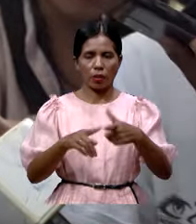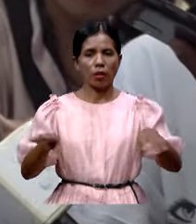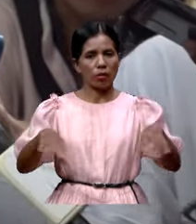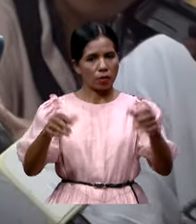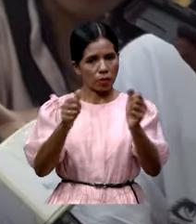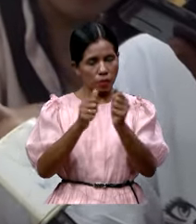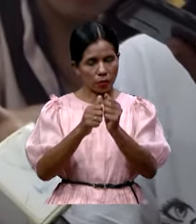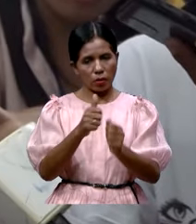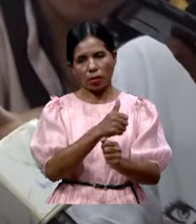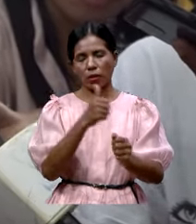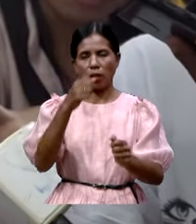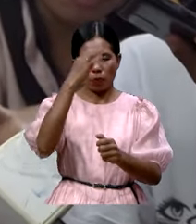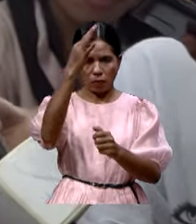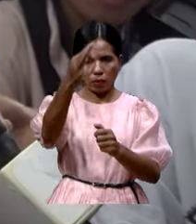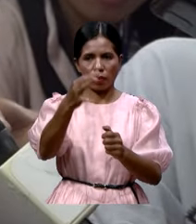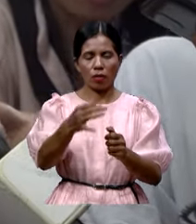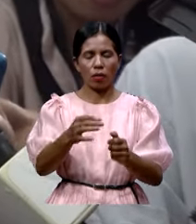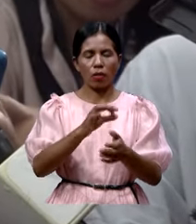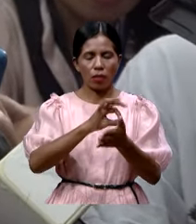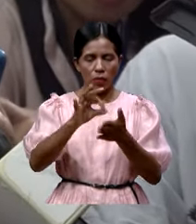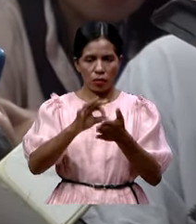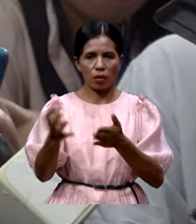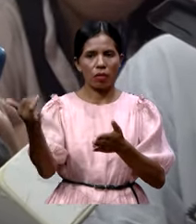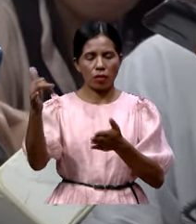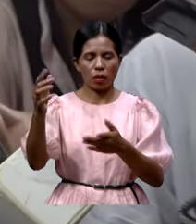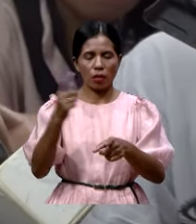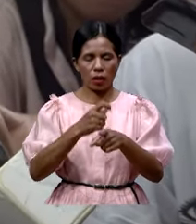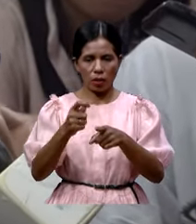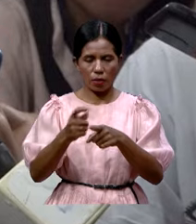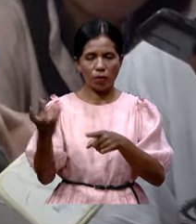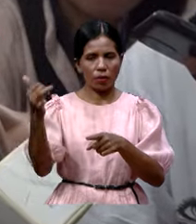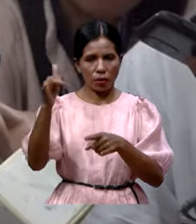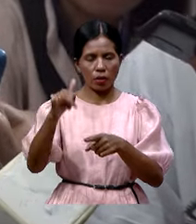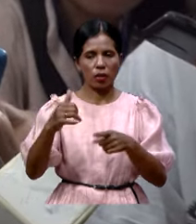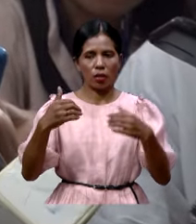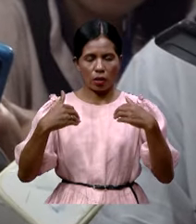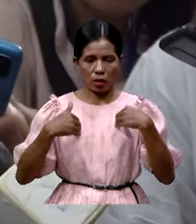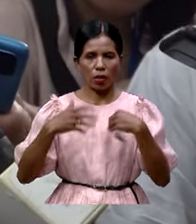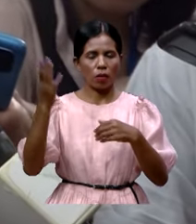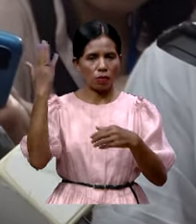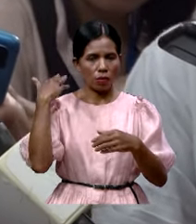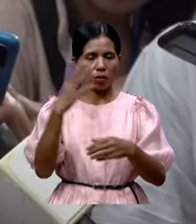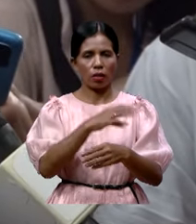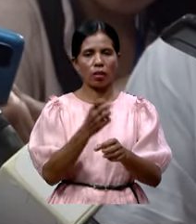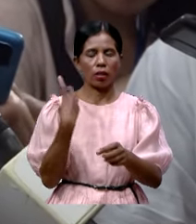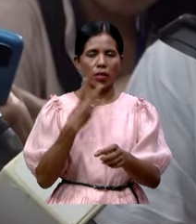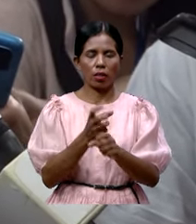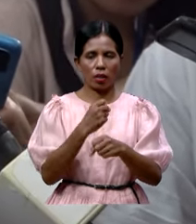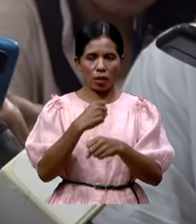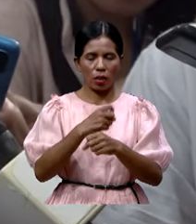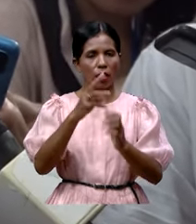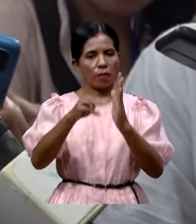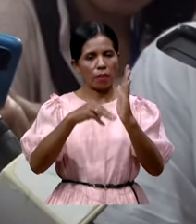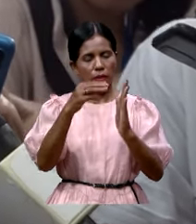sira seluk ba oing hanesan formação sira treinamento sira nebe ia antes ne ta halona ia ba media